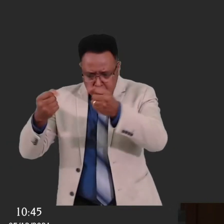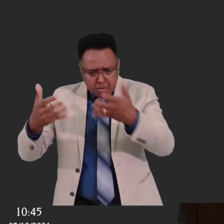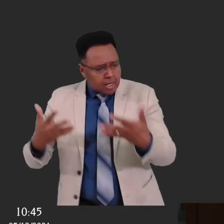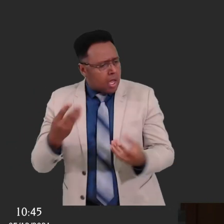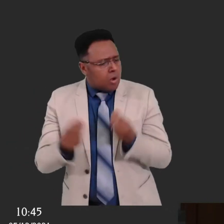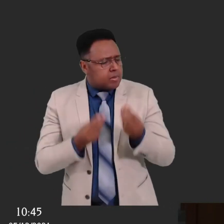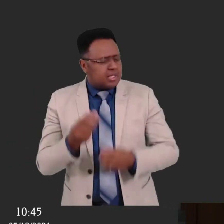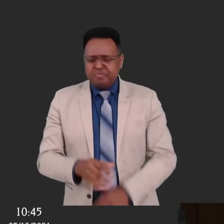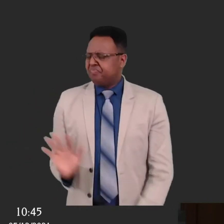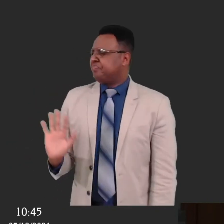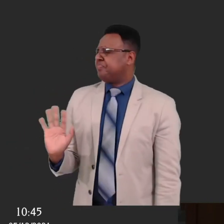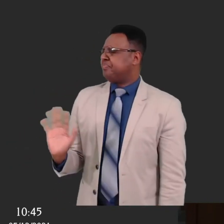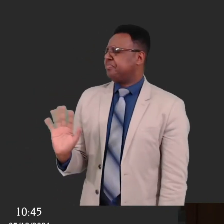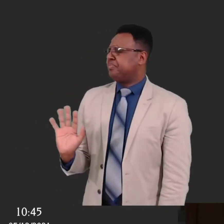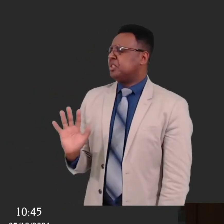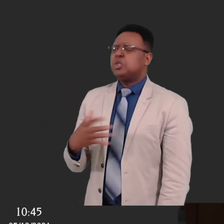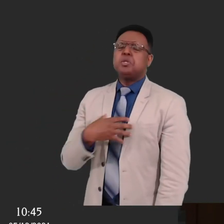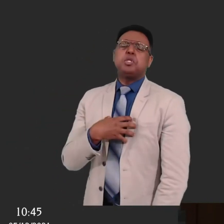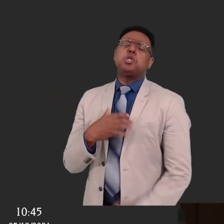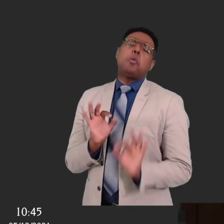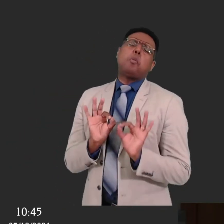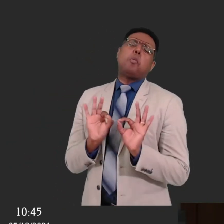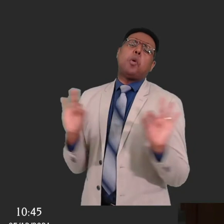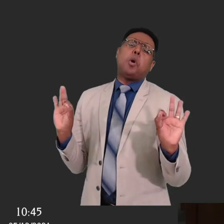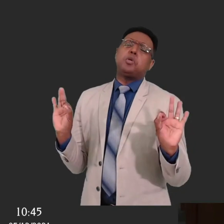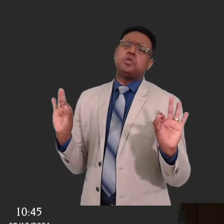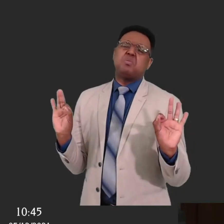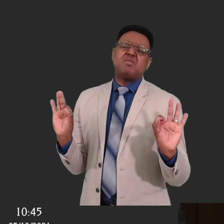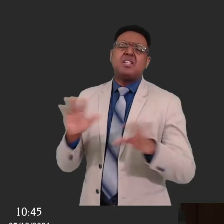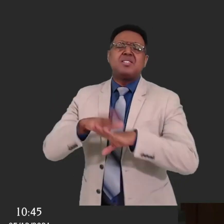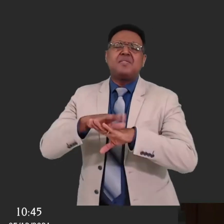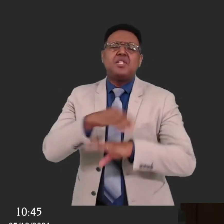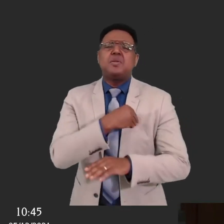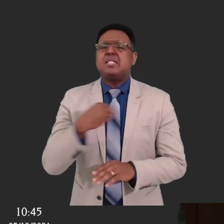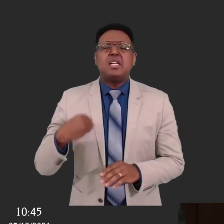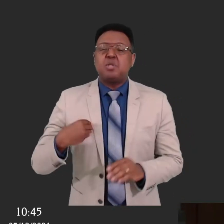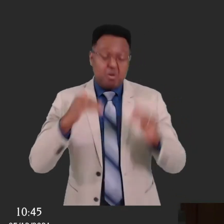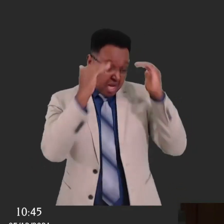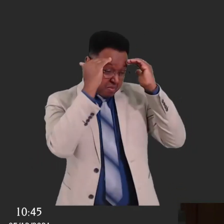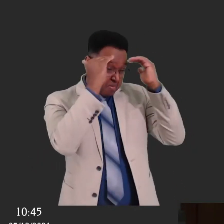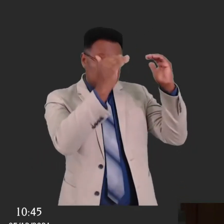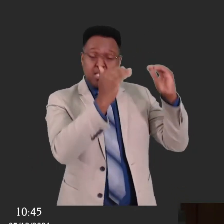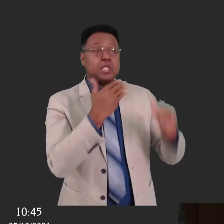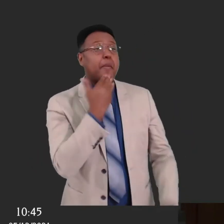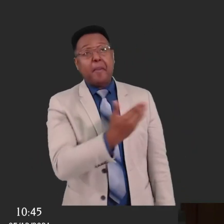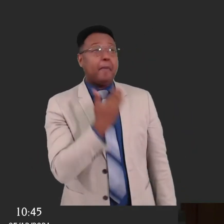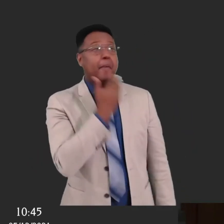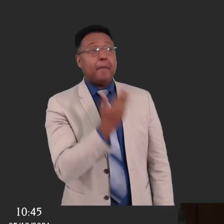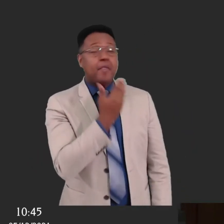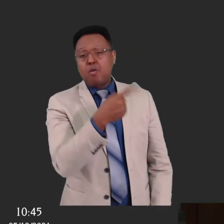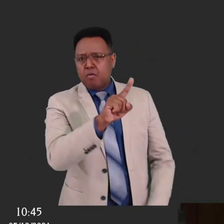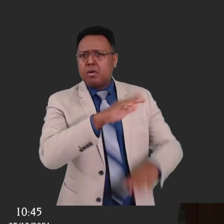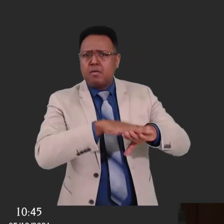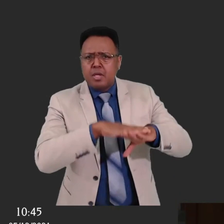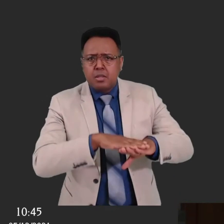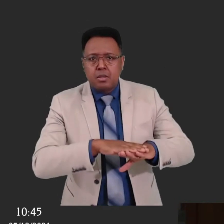estado de saúde. Não, mas eu estou me sentindo bem. Eu só fiz para cumprir um protocolo aí, mas eu estou bem.